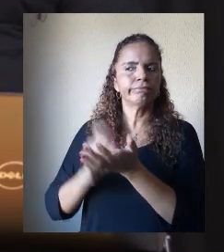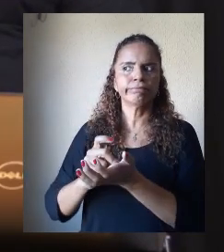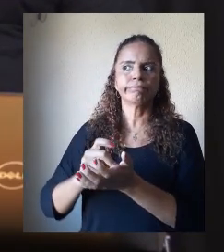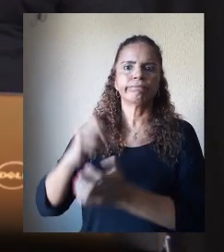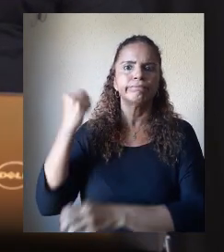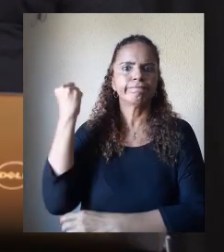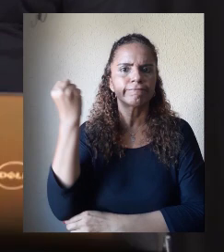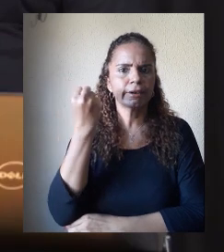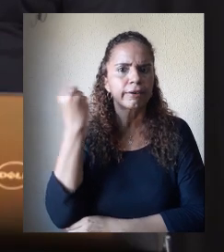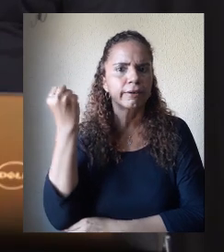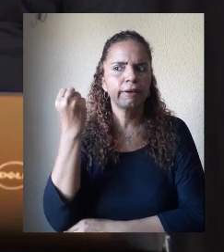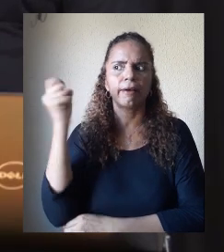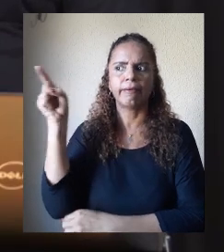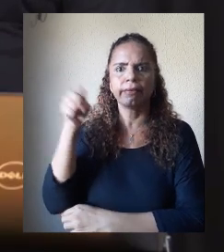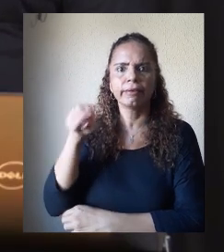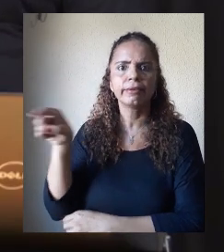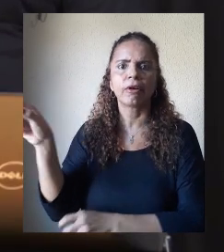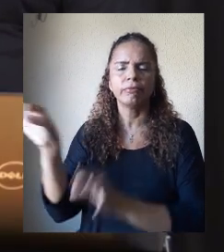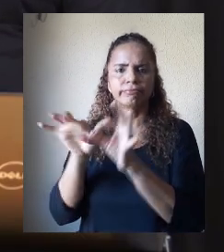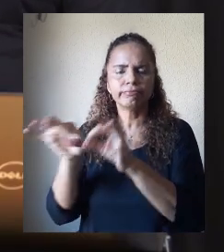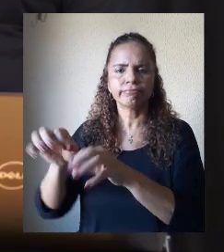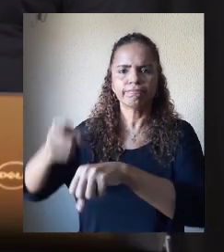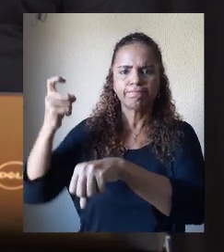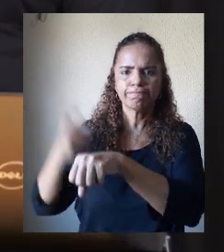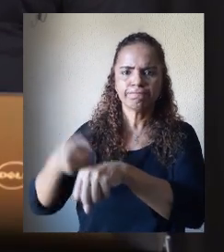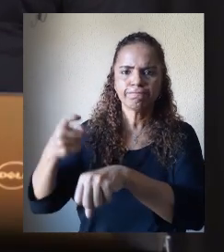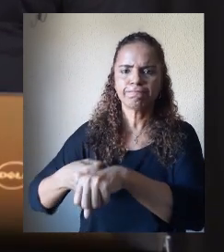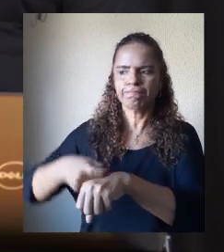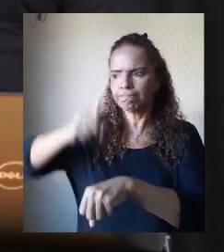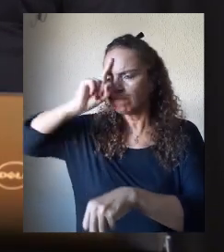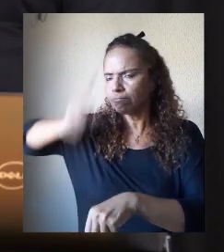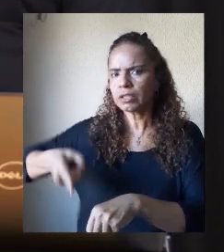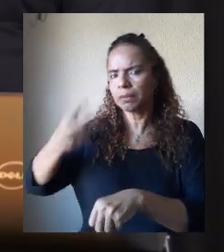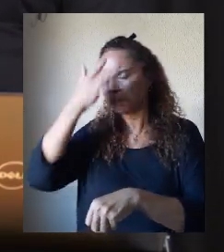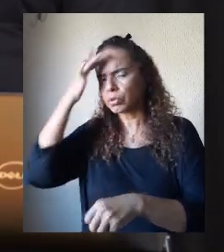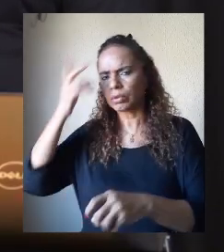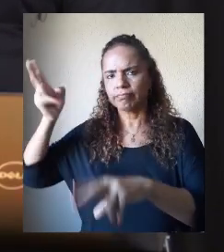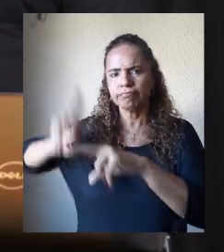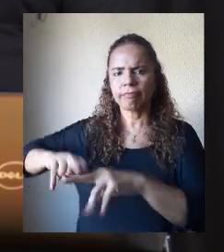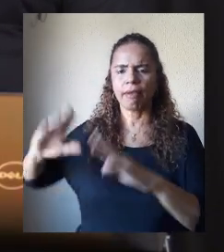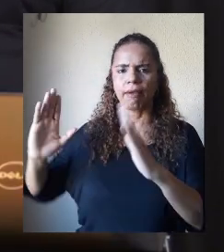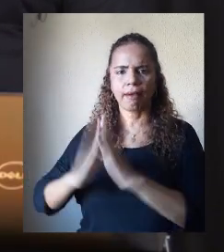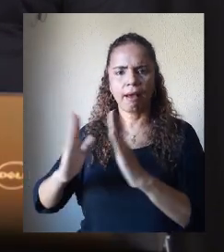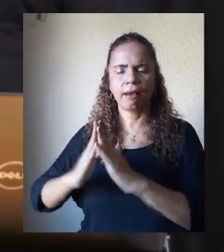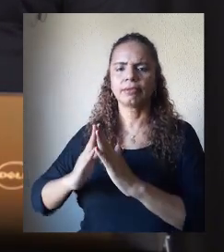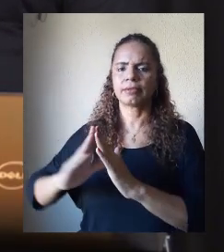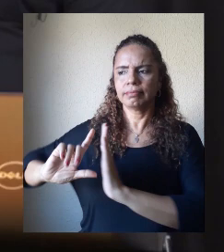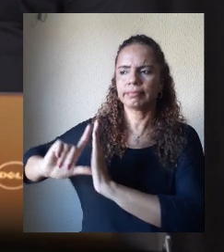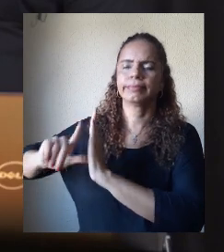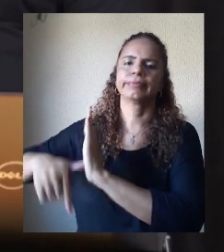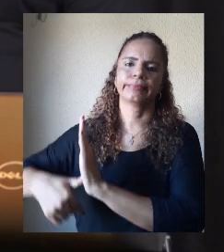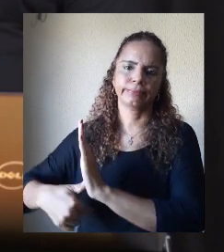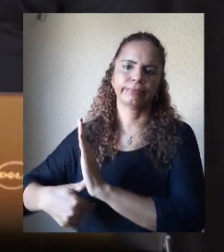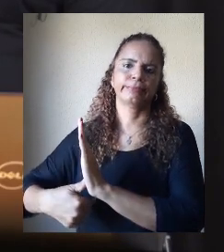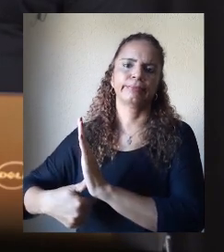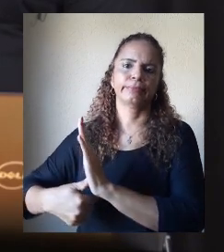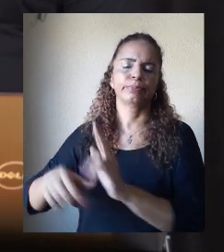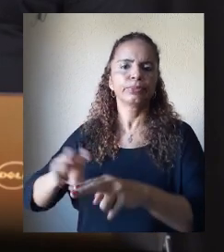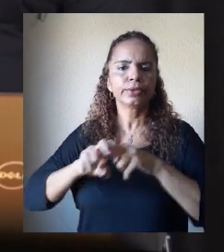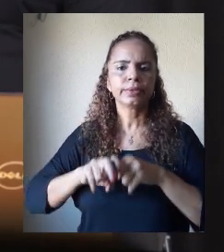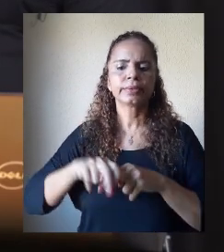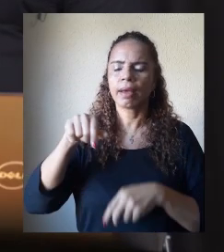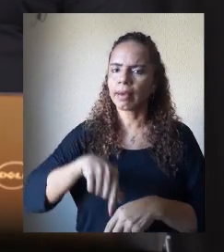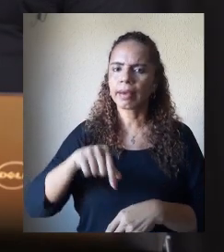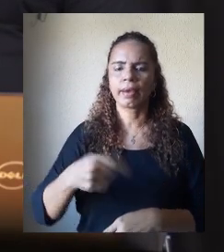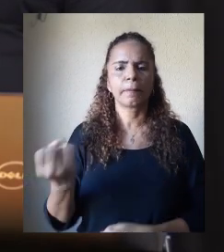previam inicialmente, essas medidas de contenção mais rigorosas, de isolamento social mais rigoroso, acabaram chegando tardiamente. Então, o primeiro ponto